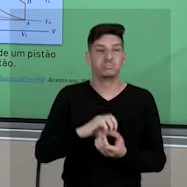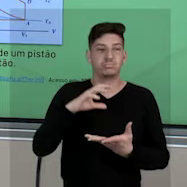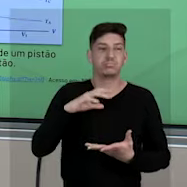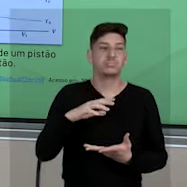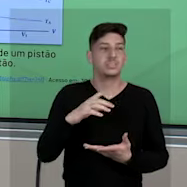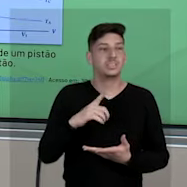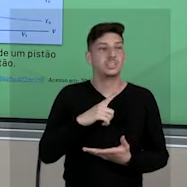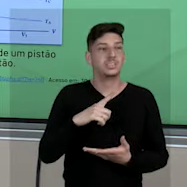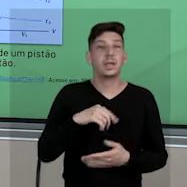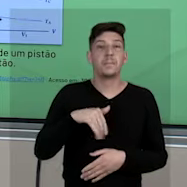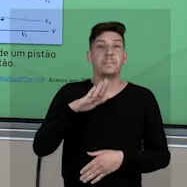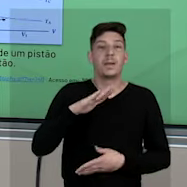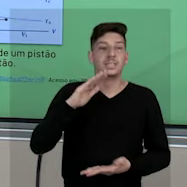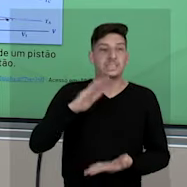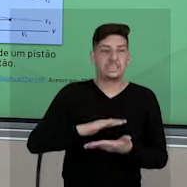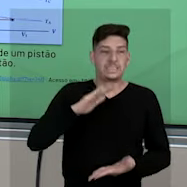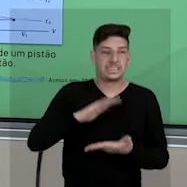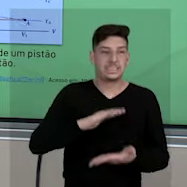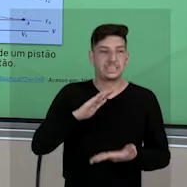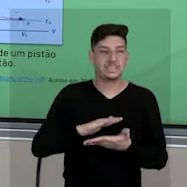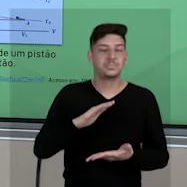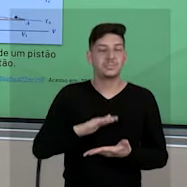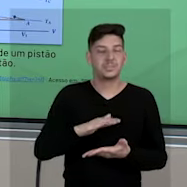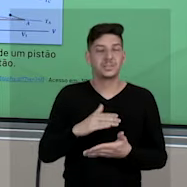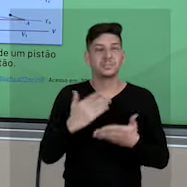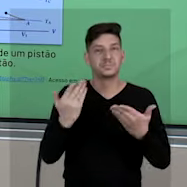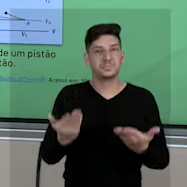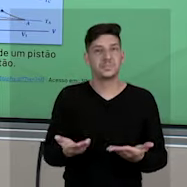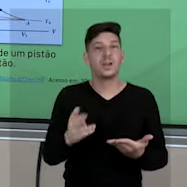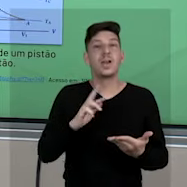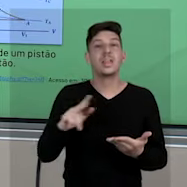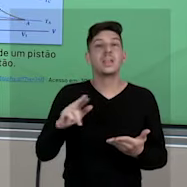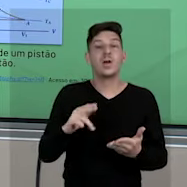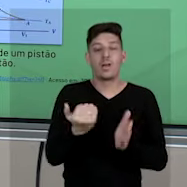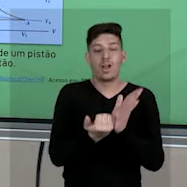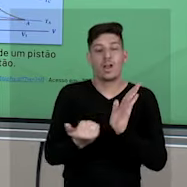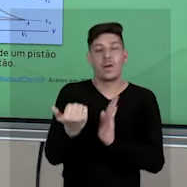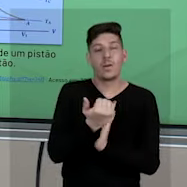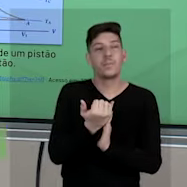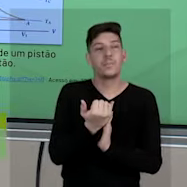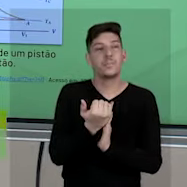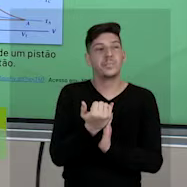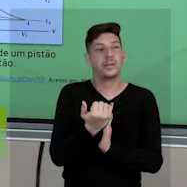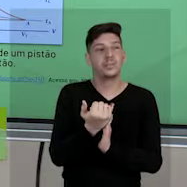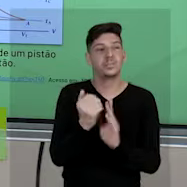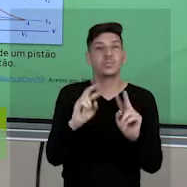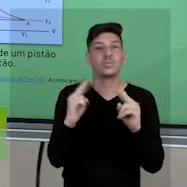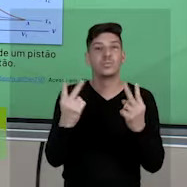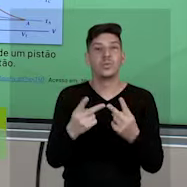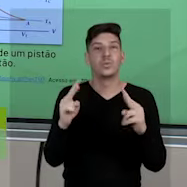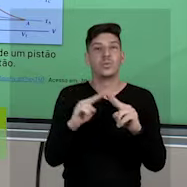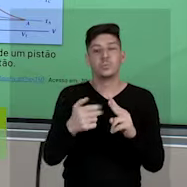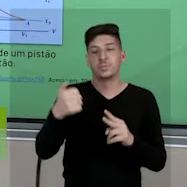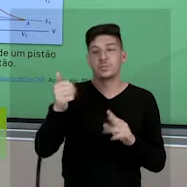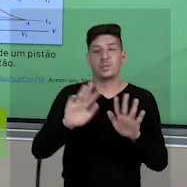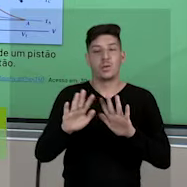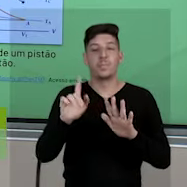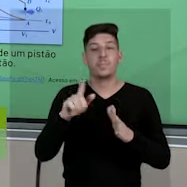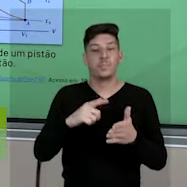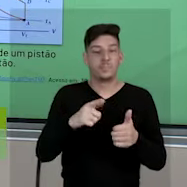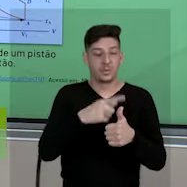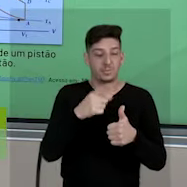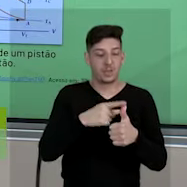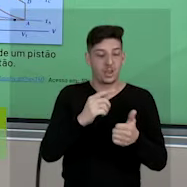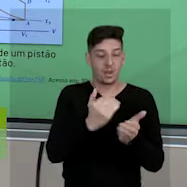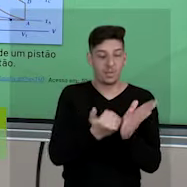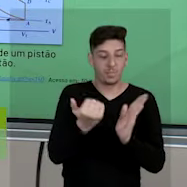A maior pressão ocorrendo aqui. Então, não é um aumento de volume primeiro aumenta a pressão